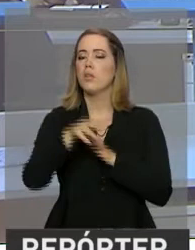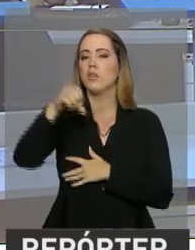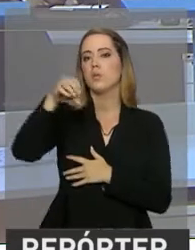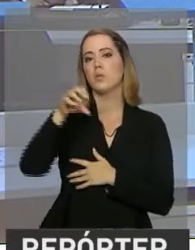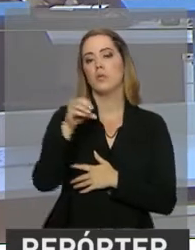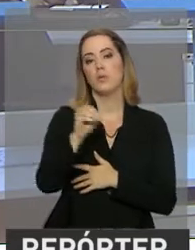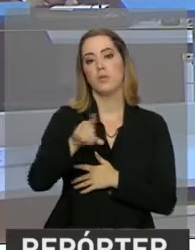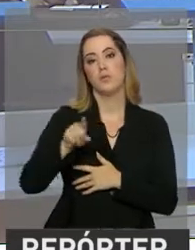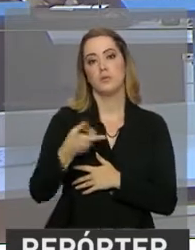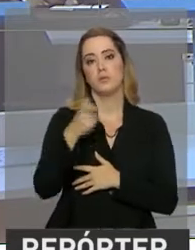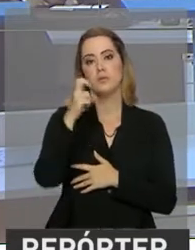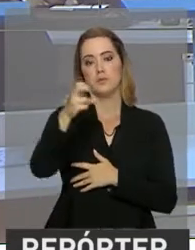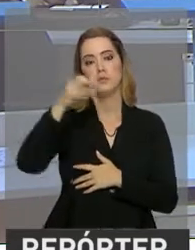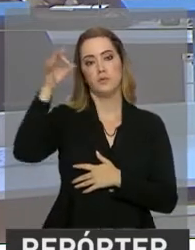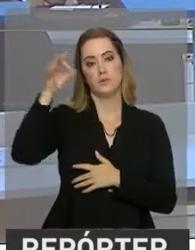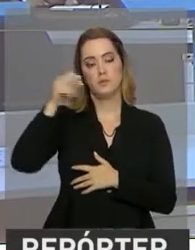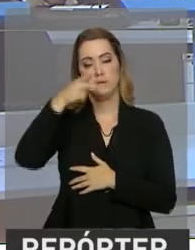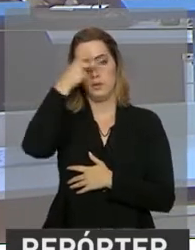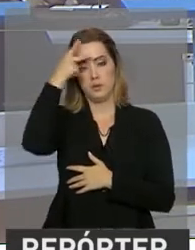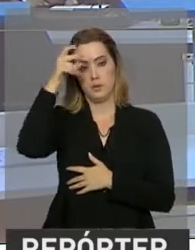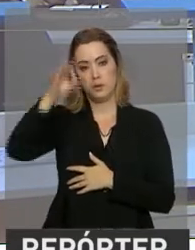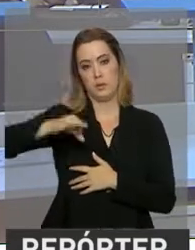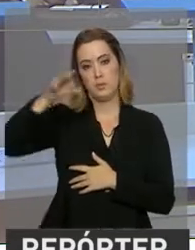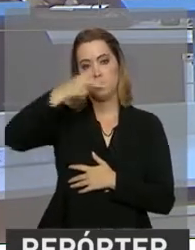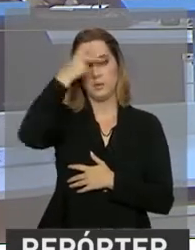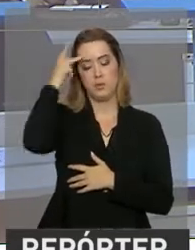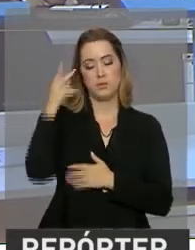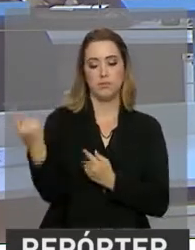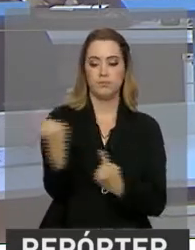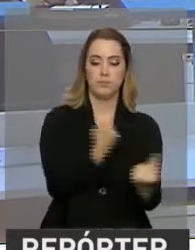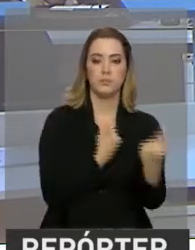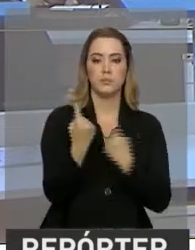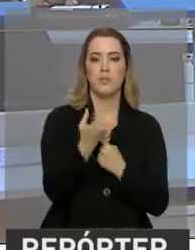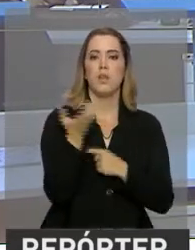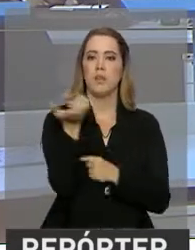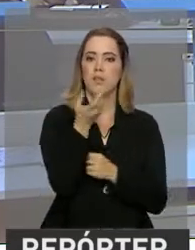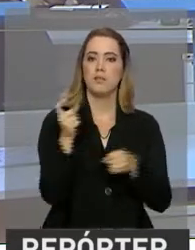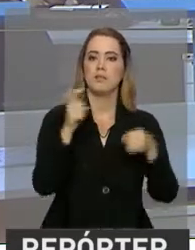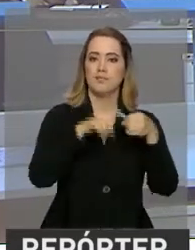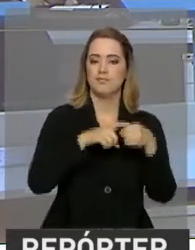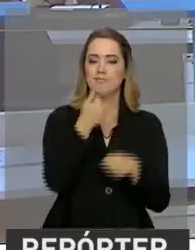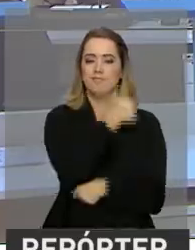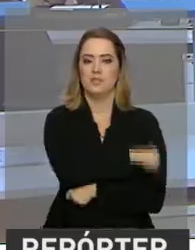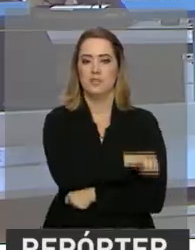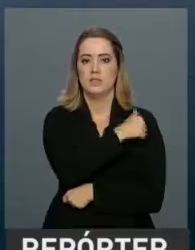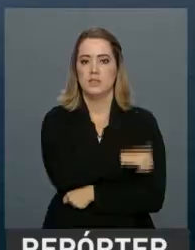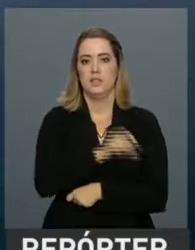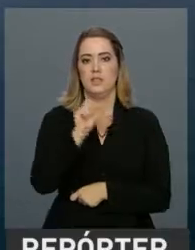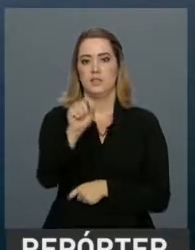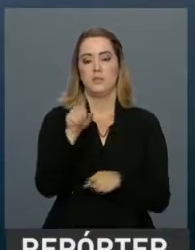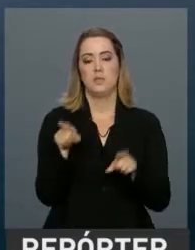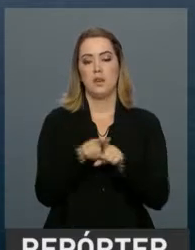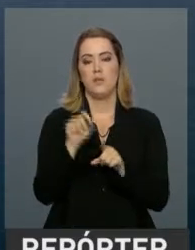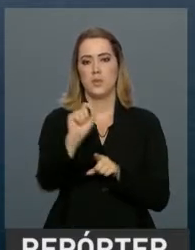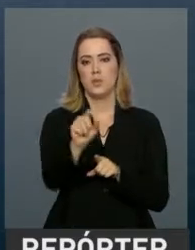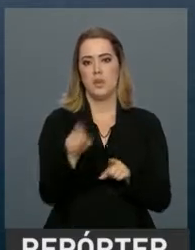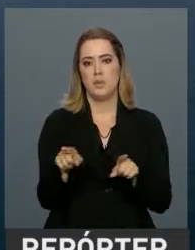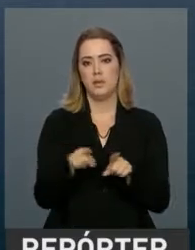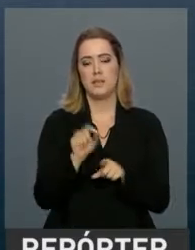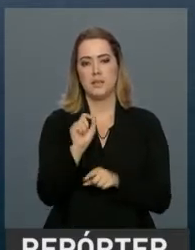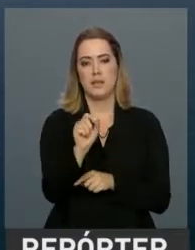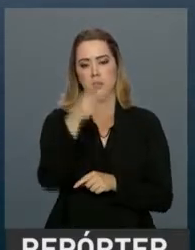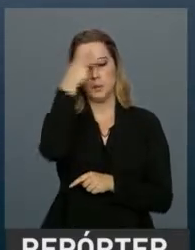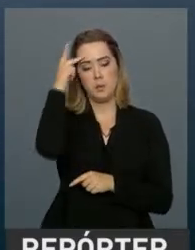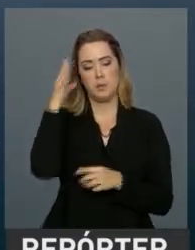Rio de Janeiro durante os jogos olímpicos e paralímpicos disseram que pretendem voltar à cidade maravilhosa os